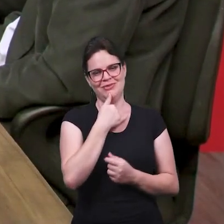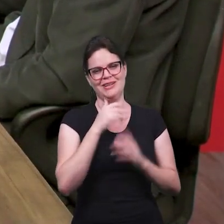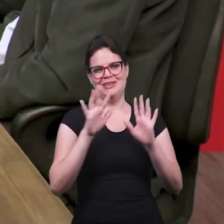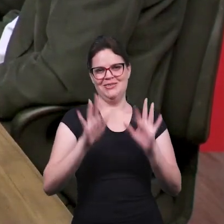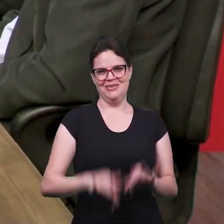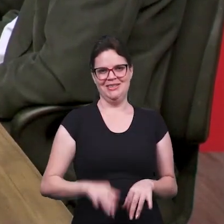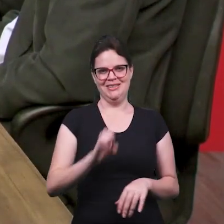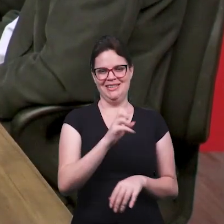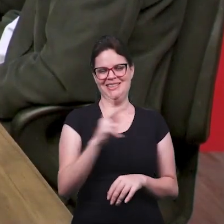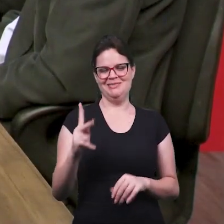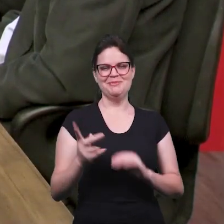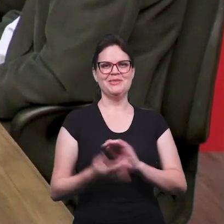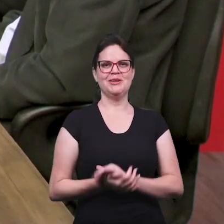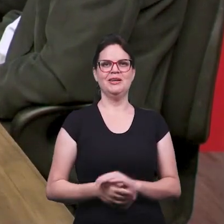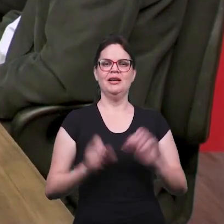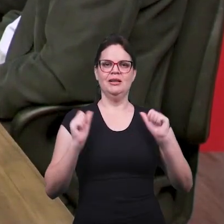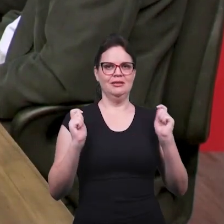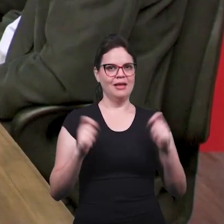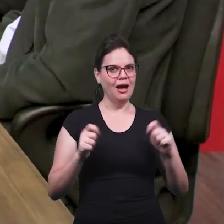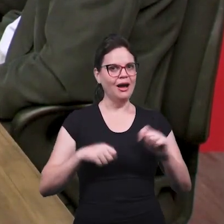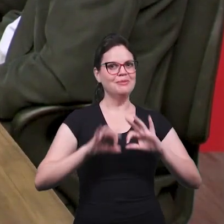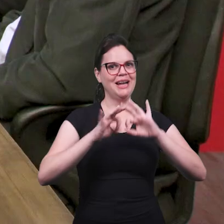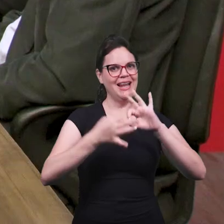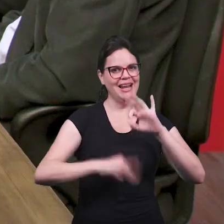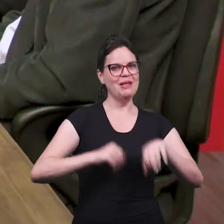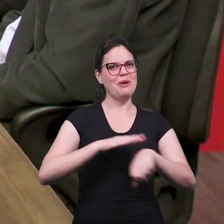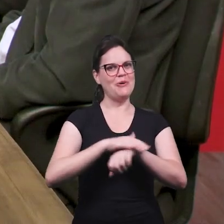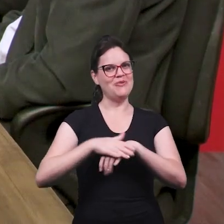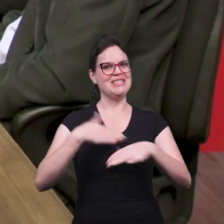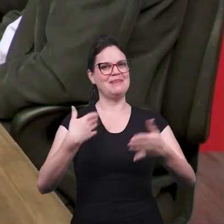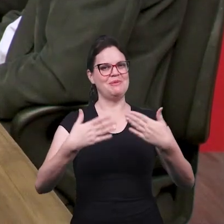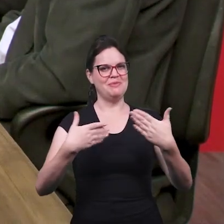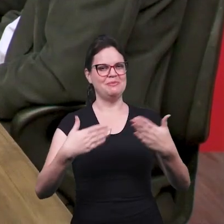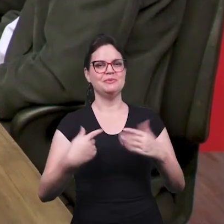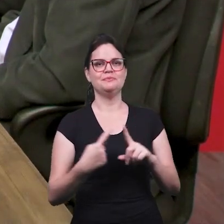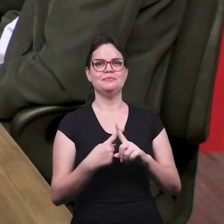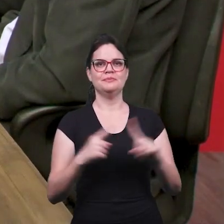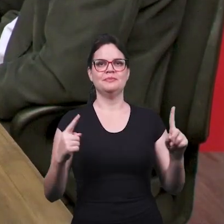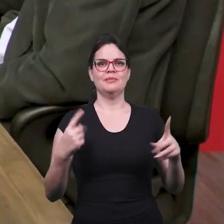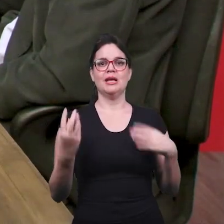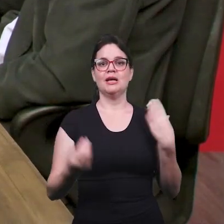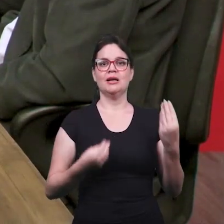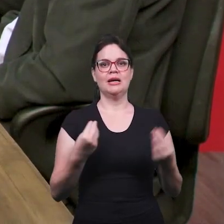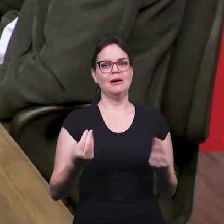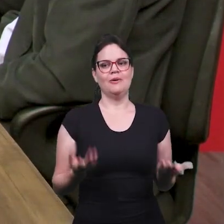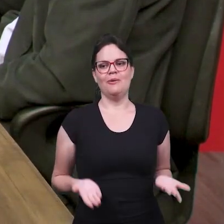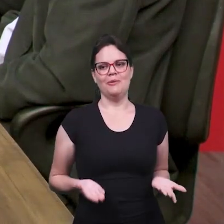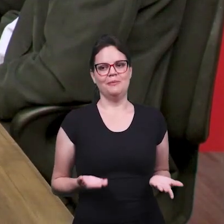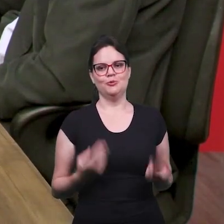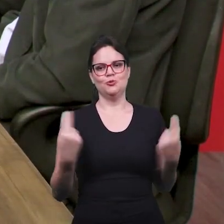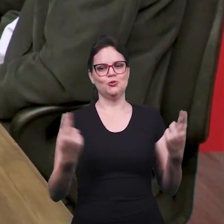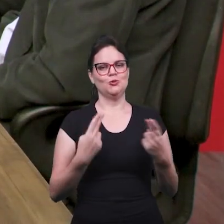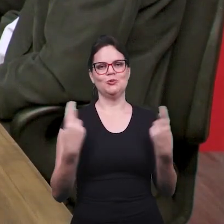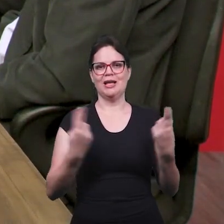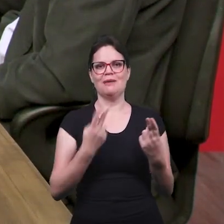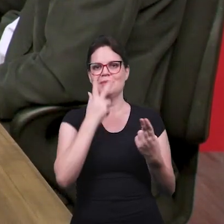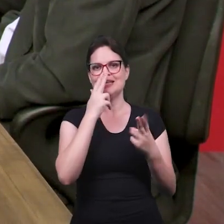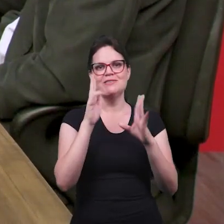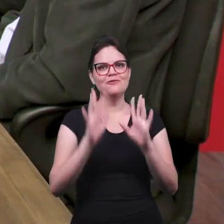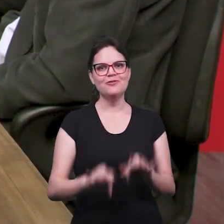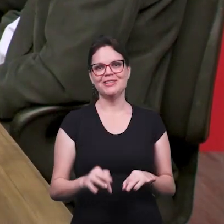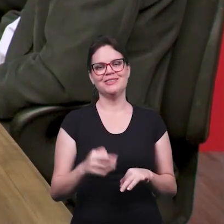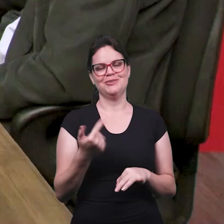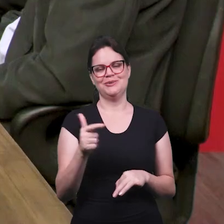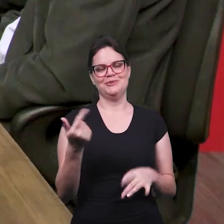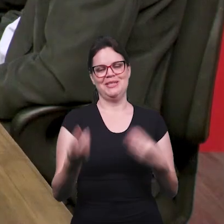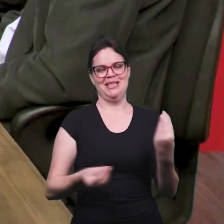ainda falar muito mais, né? E como esgotar, né, um assunto tão rico quanto esse, ainda mais